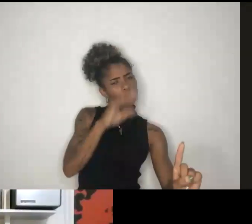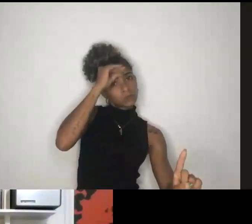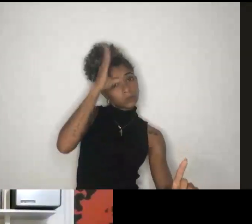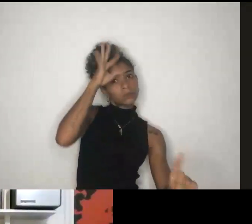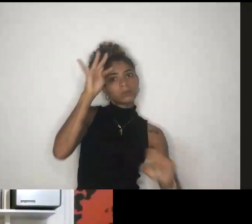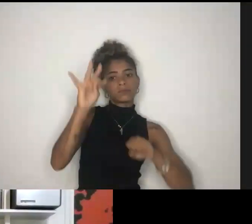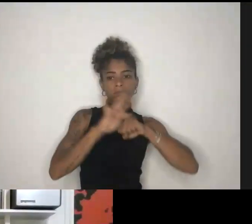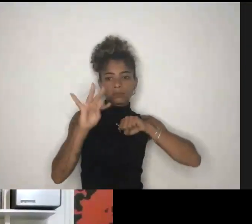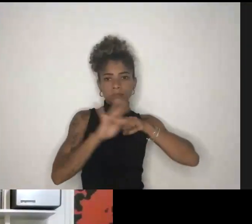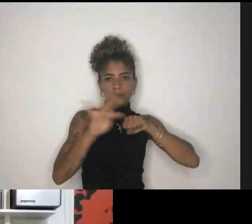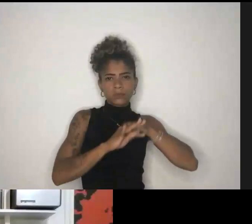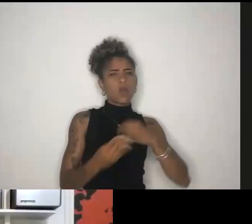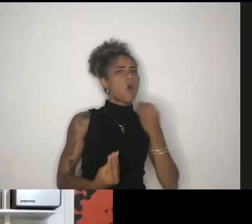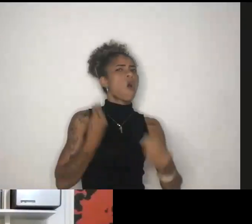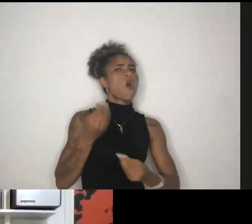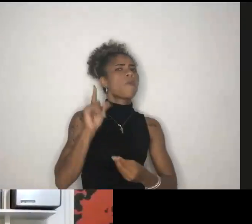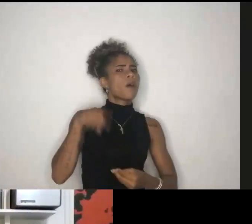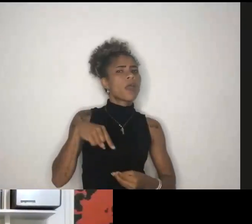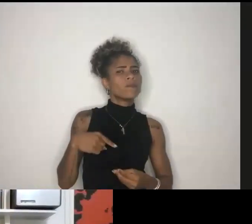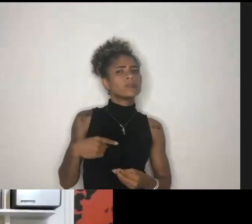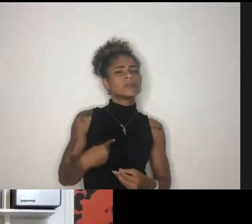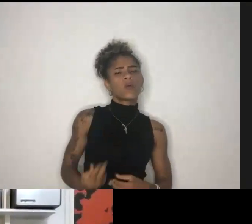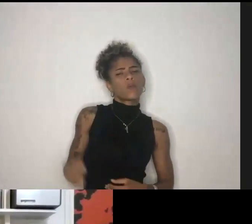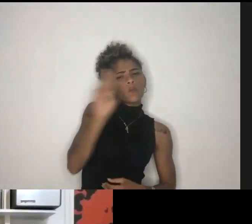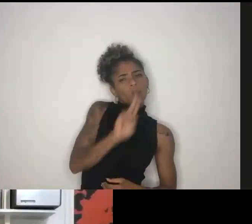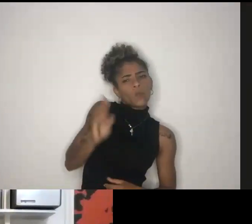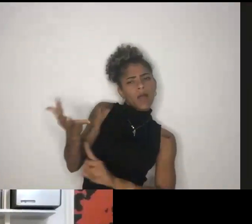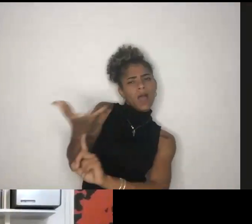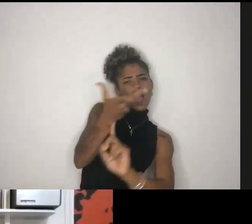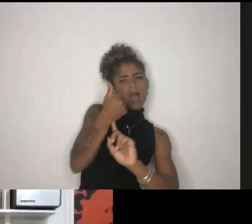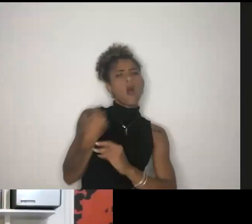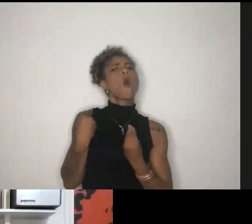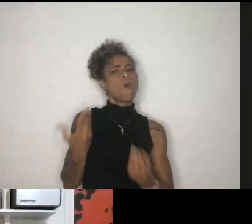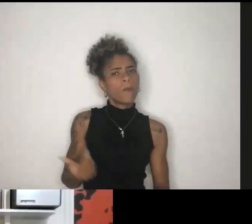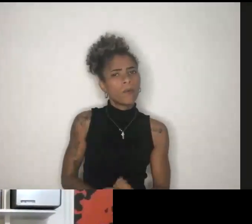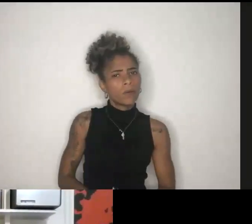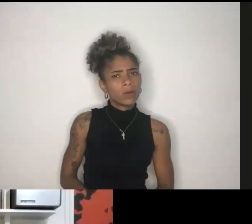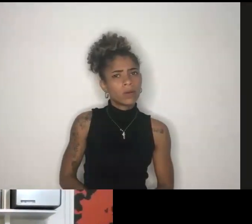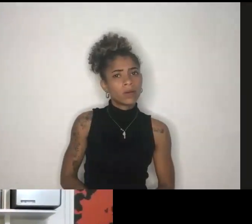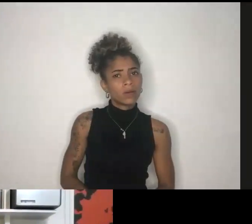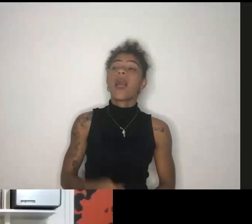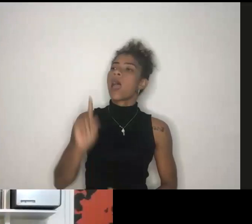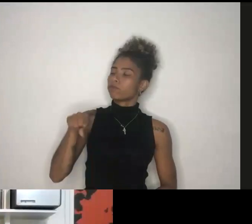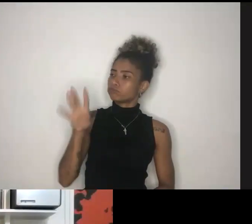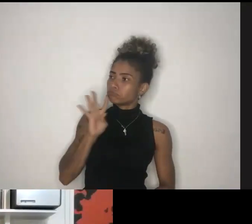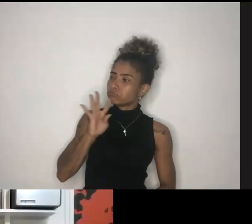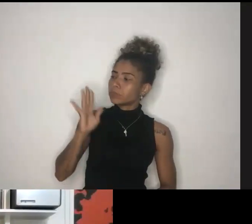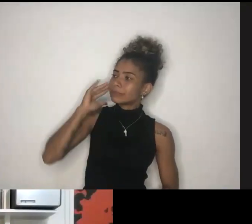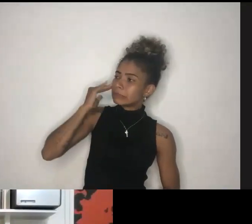como que é para você essa questão da utilidade da arte legal entendi